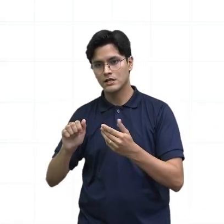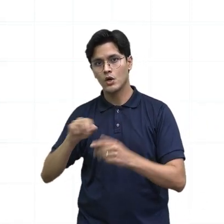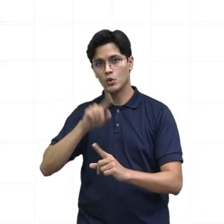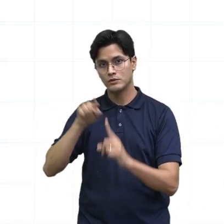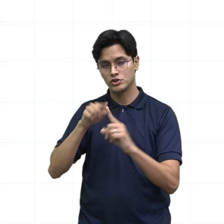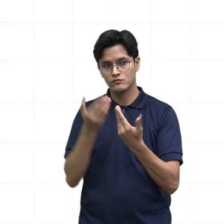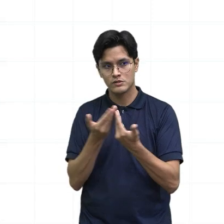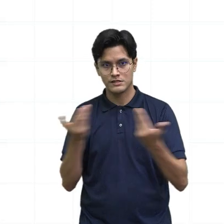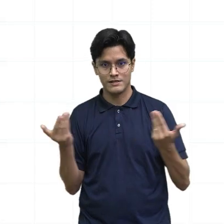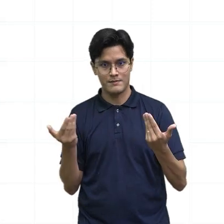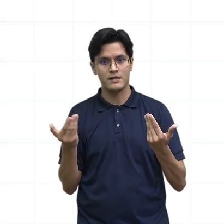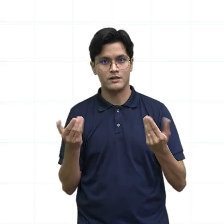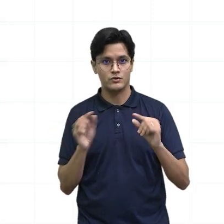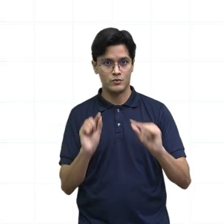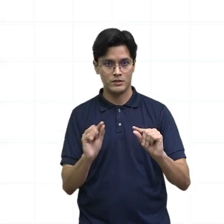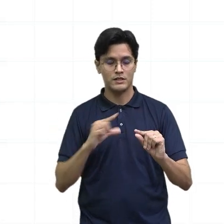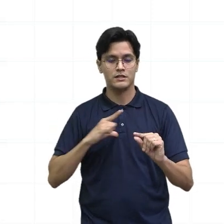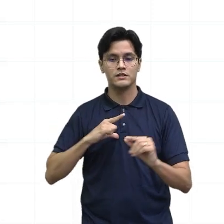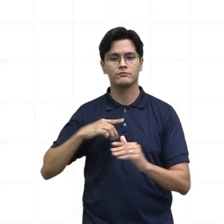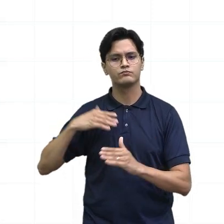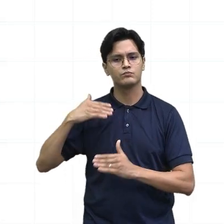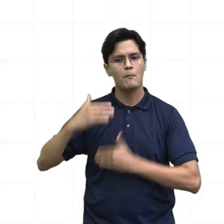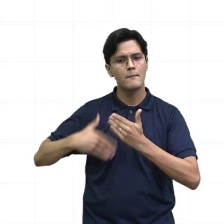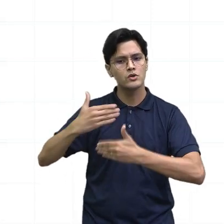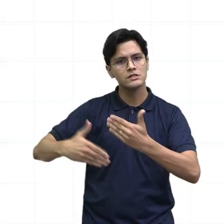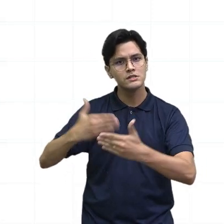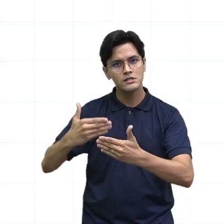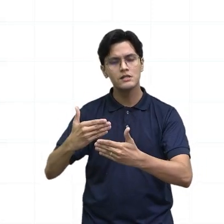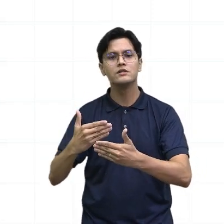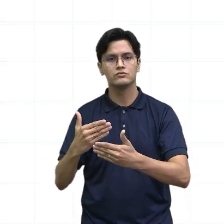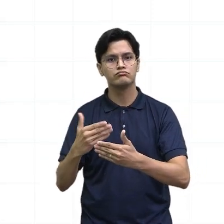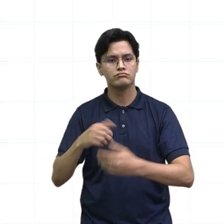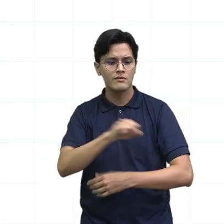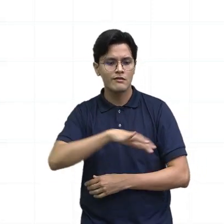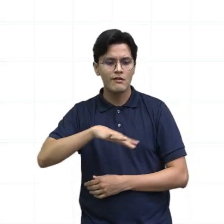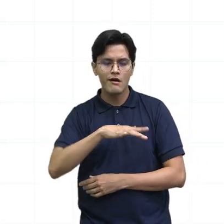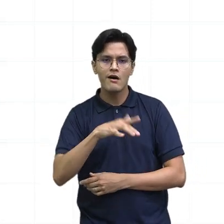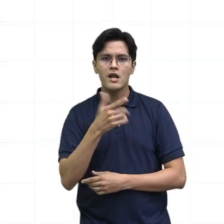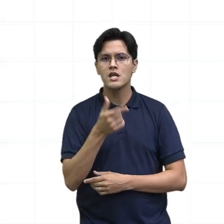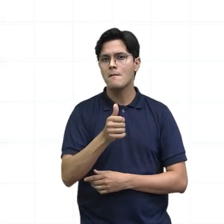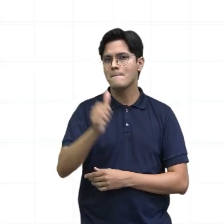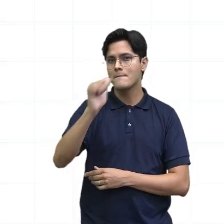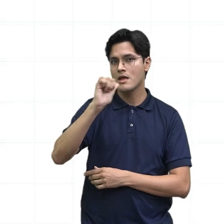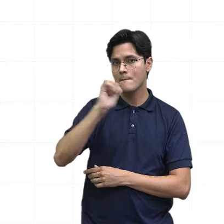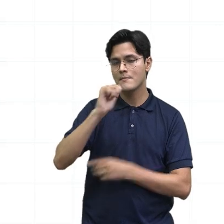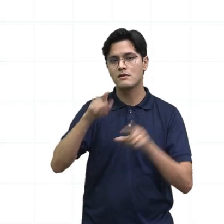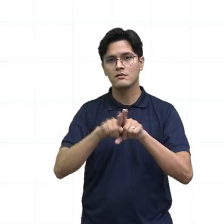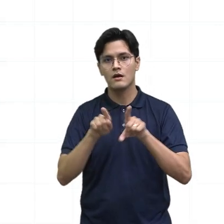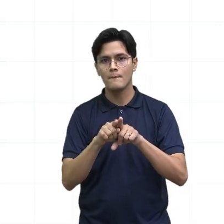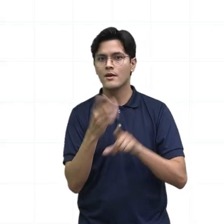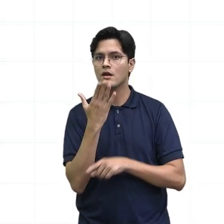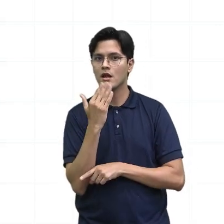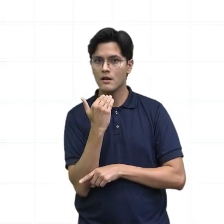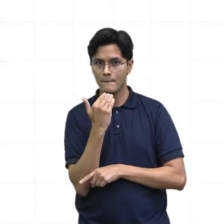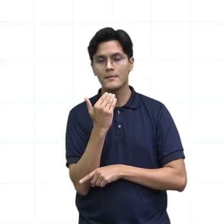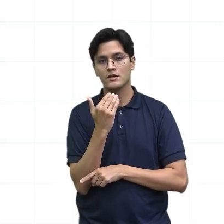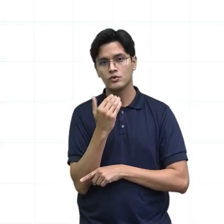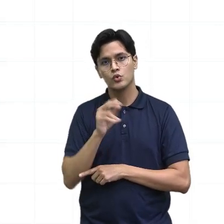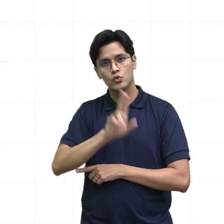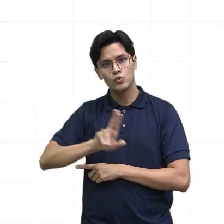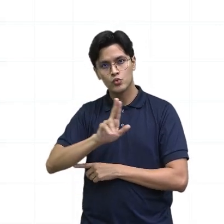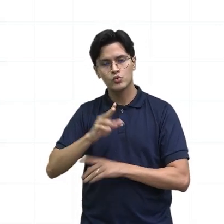separação por membranas em alimentos e bebidas ocorrem frequentemente em temperatura ambiente, permitindo